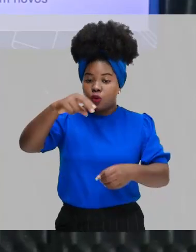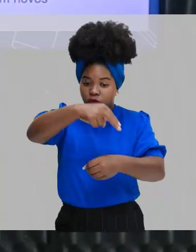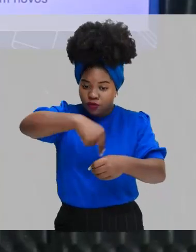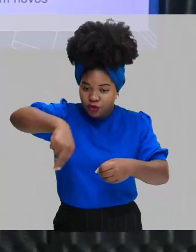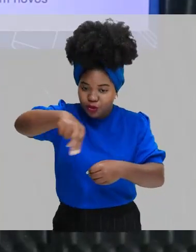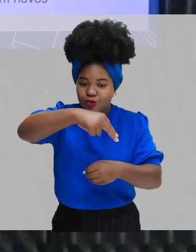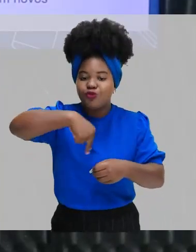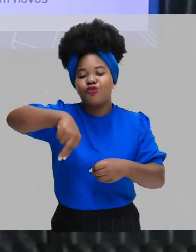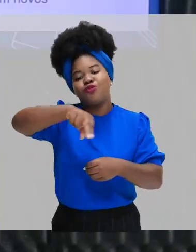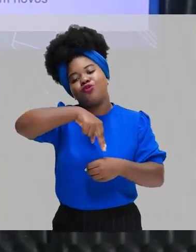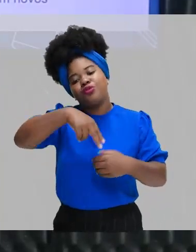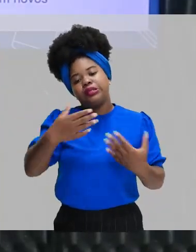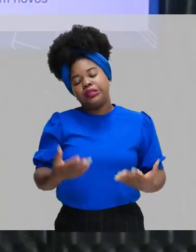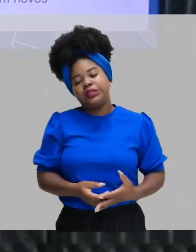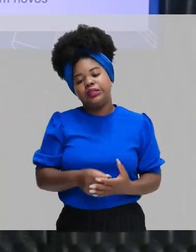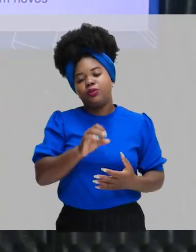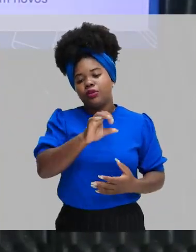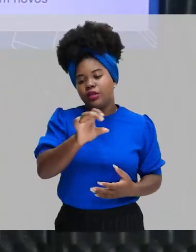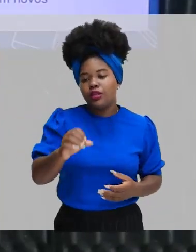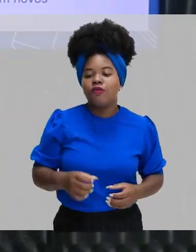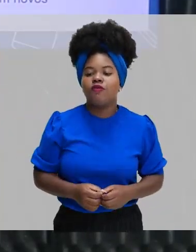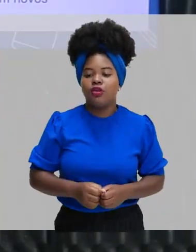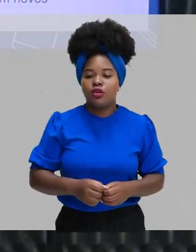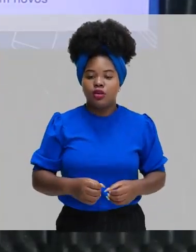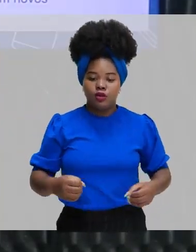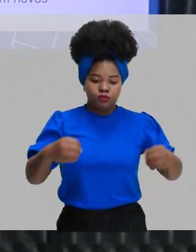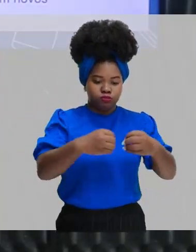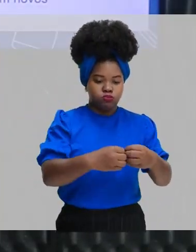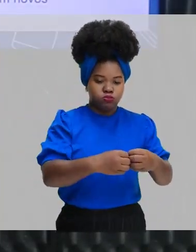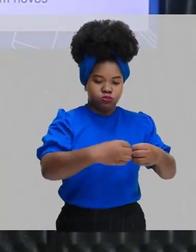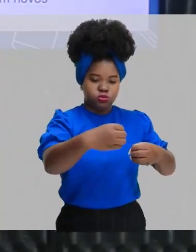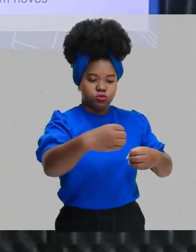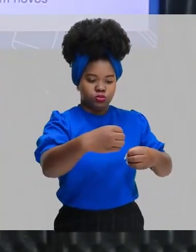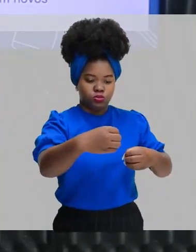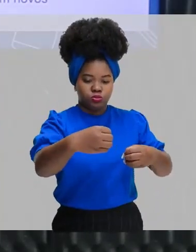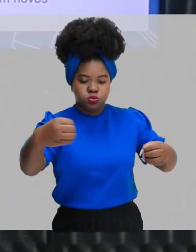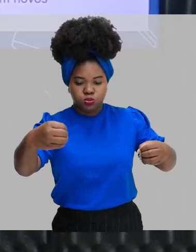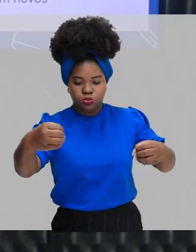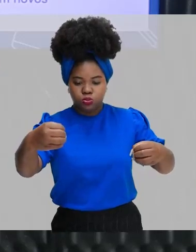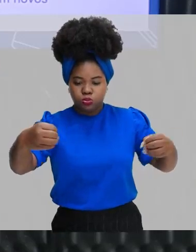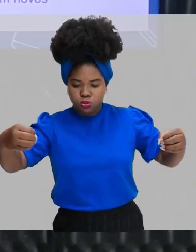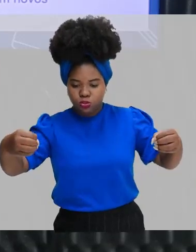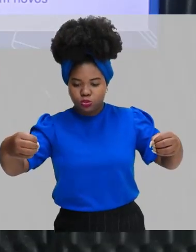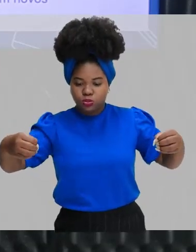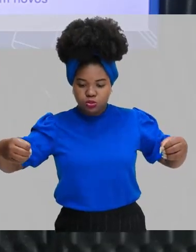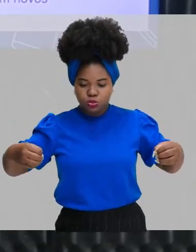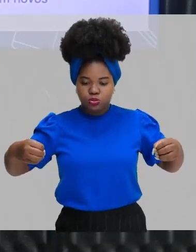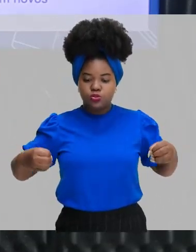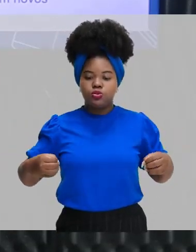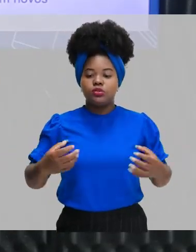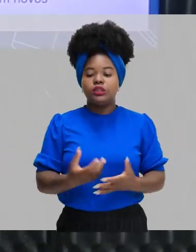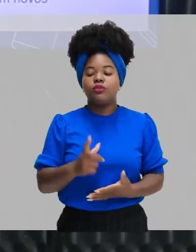cada núcleo mais três nêutrons e esse processo vai acontecer em sequência chamamos isso de processo em